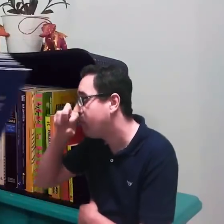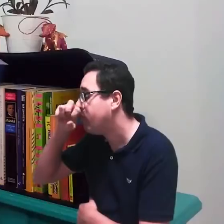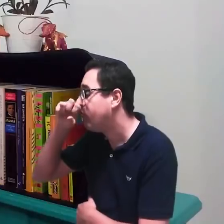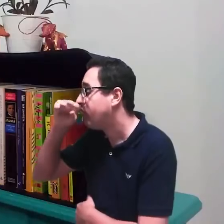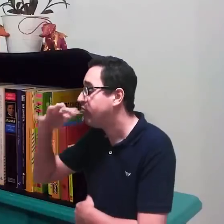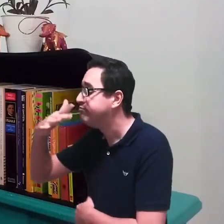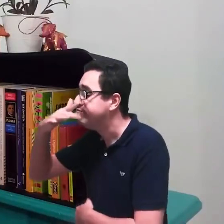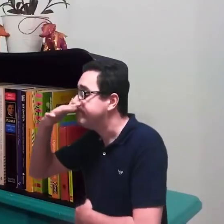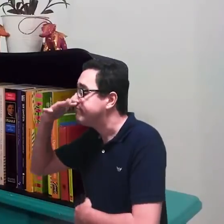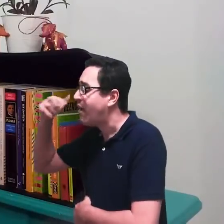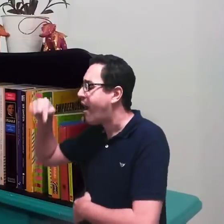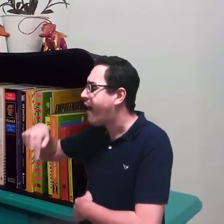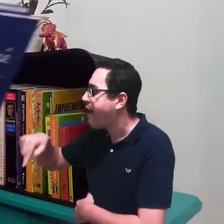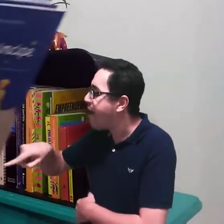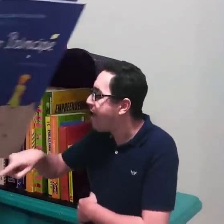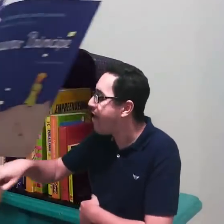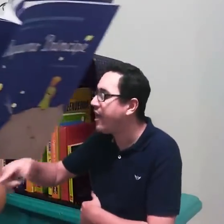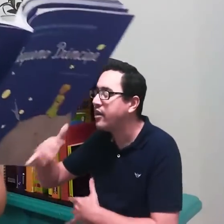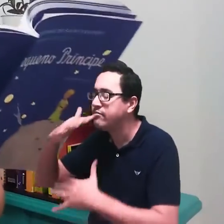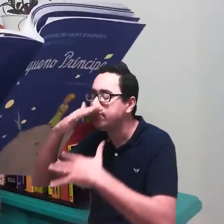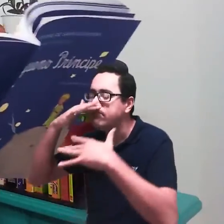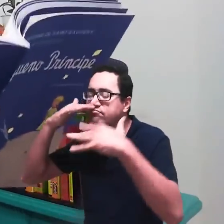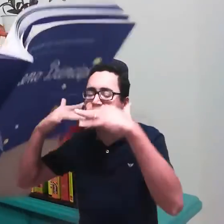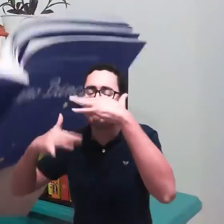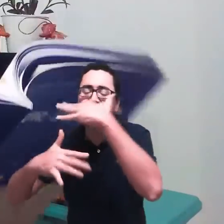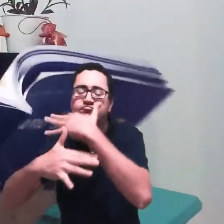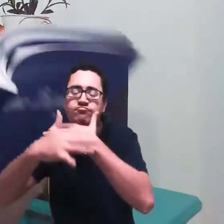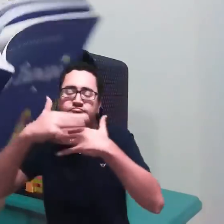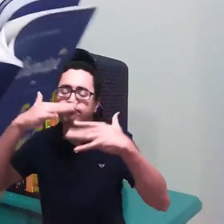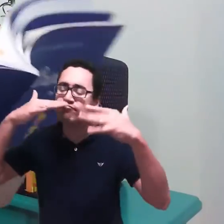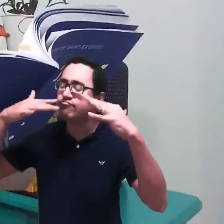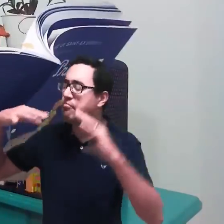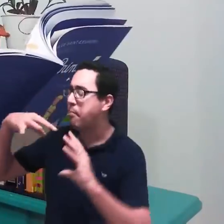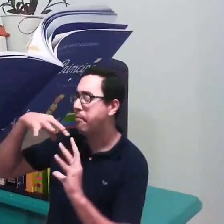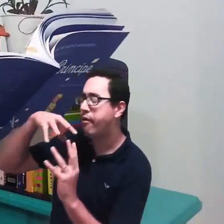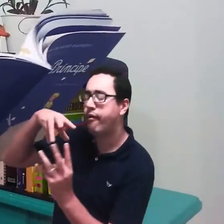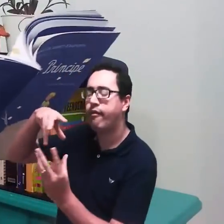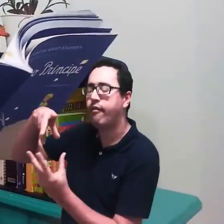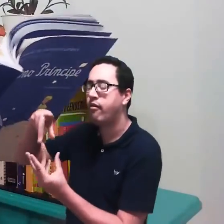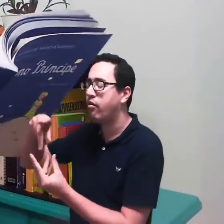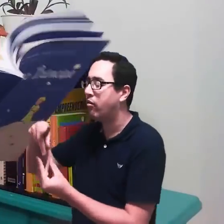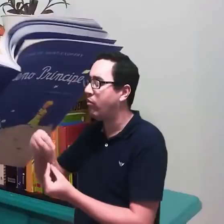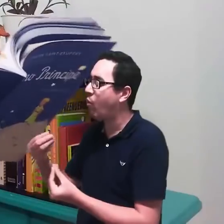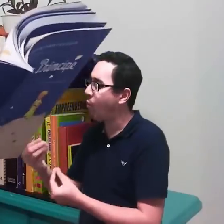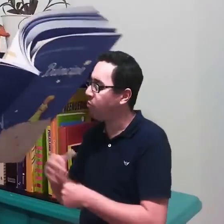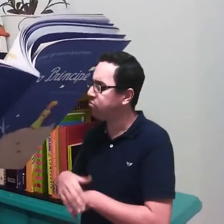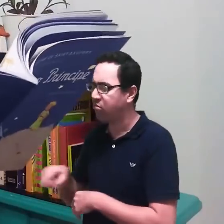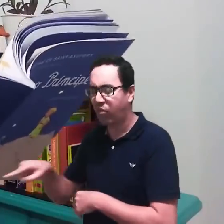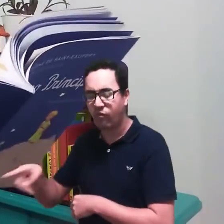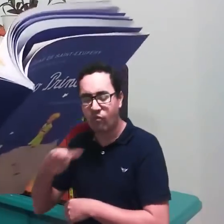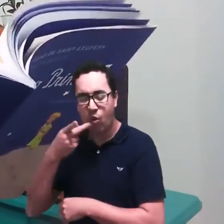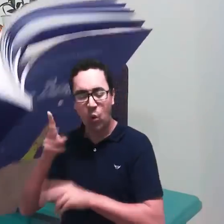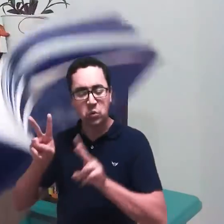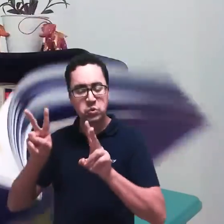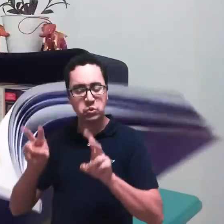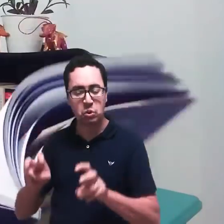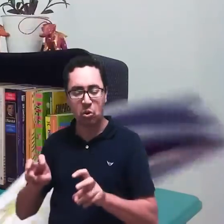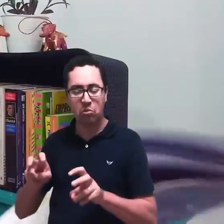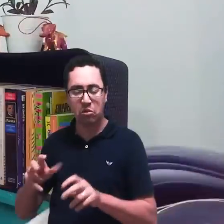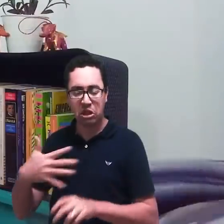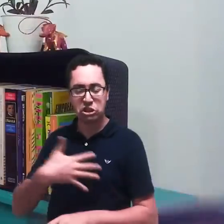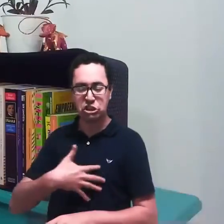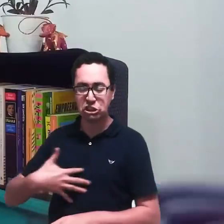perfumava todo o planeta e eu não conseguia desfrutar disso. Aquela história de garras que me deixou